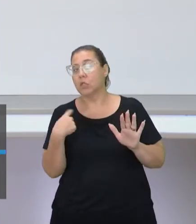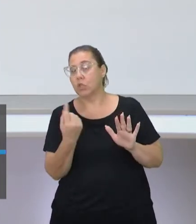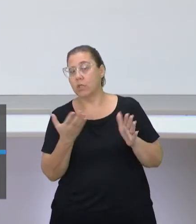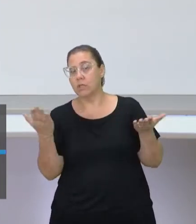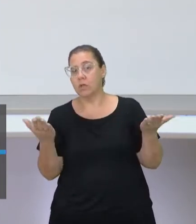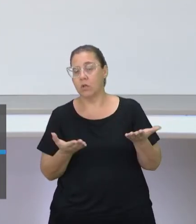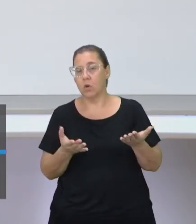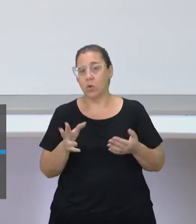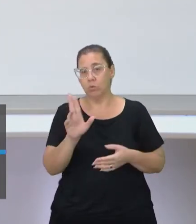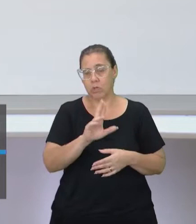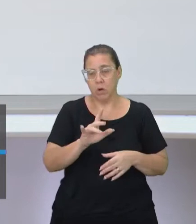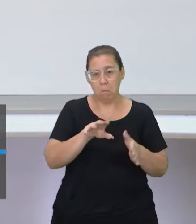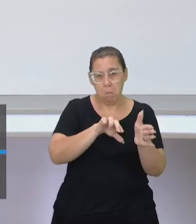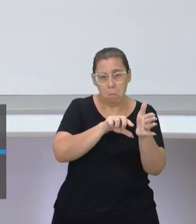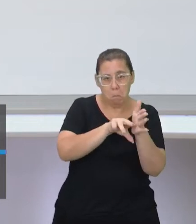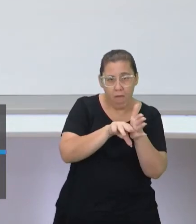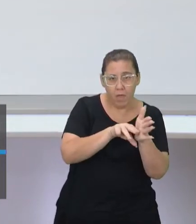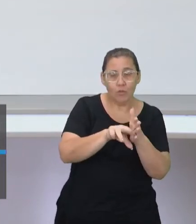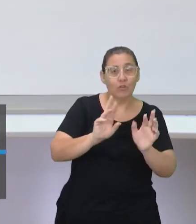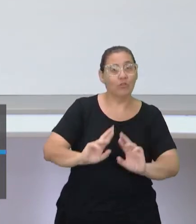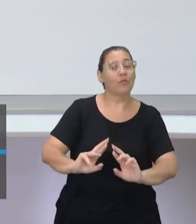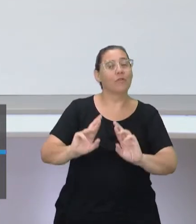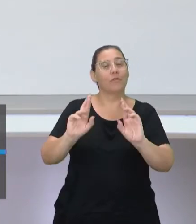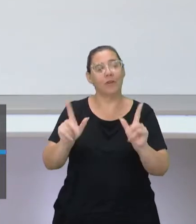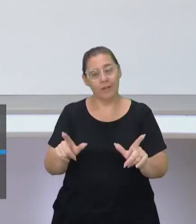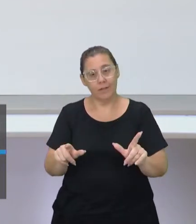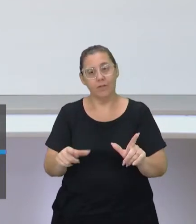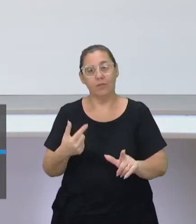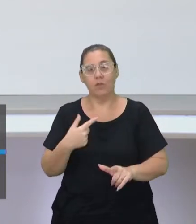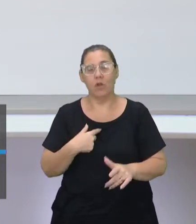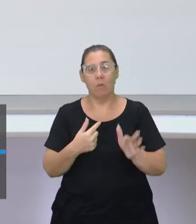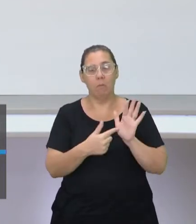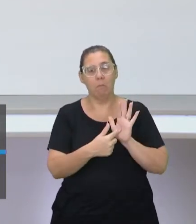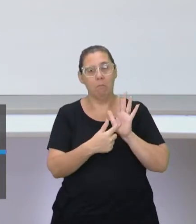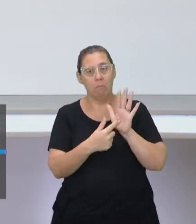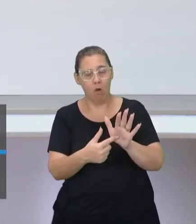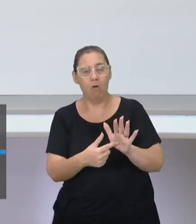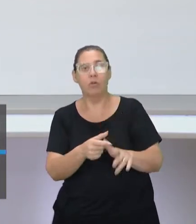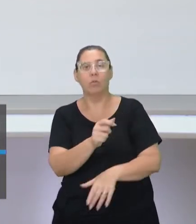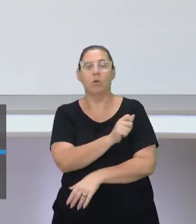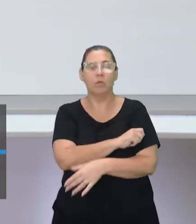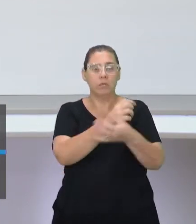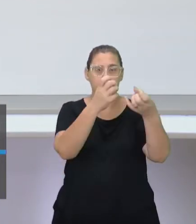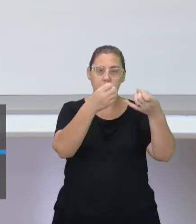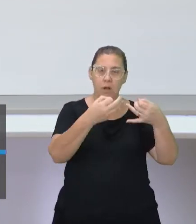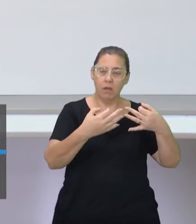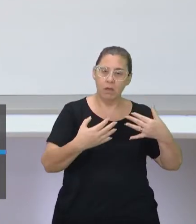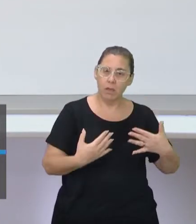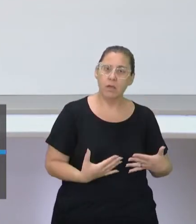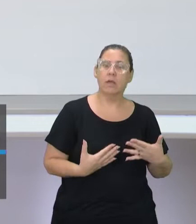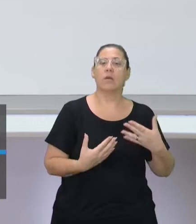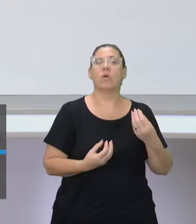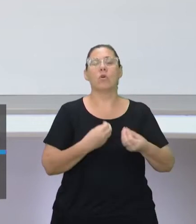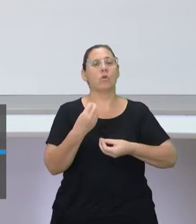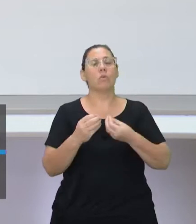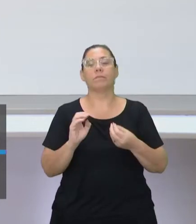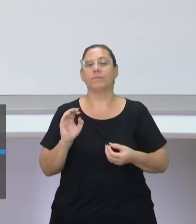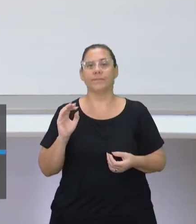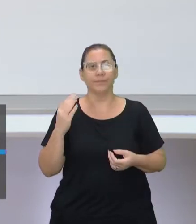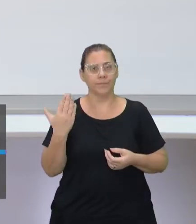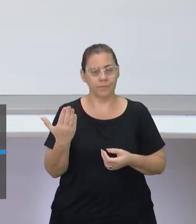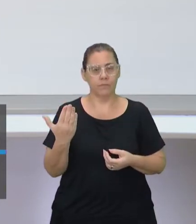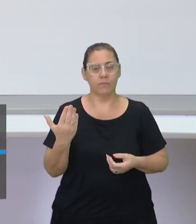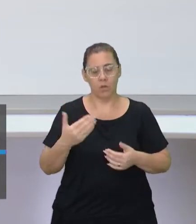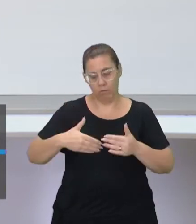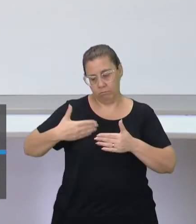agora utilizando metodologias ativas. Então, eu passo para o aluno, eu explico para você, aluno, como que funciona